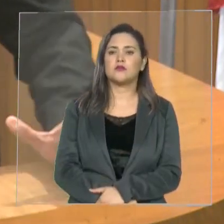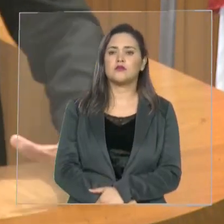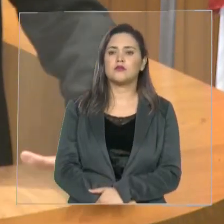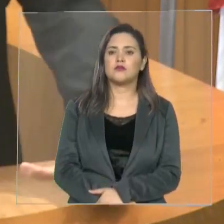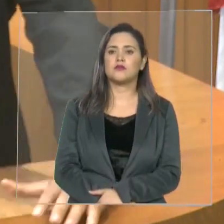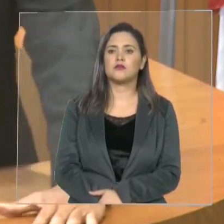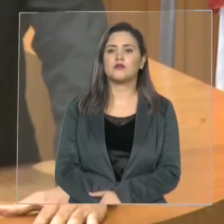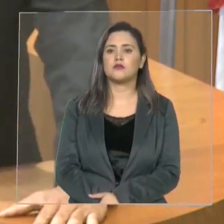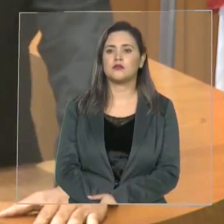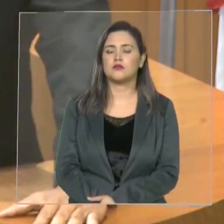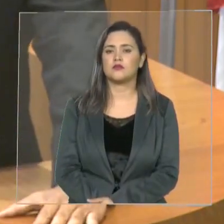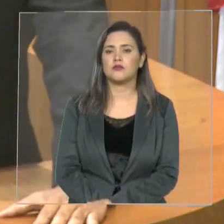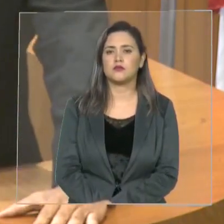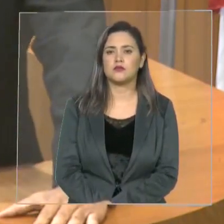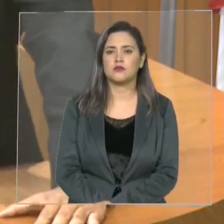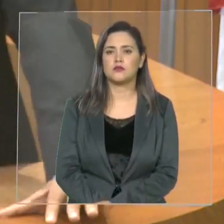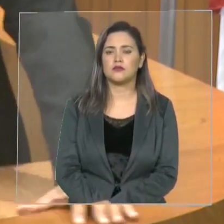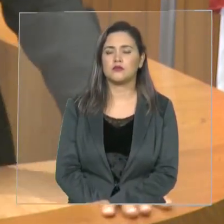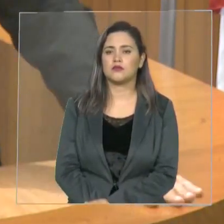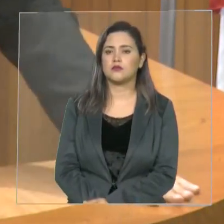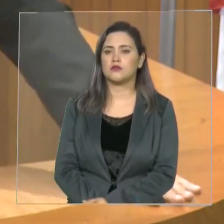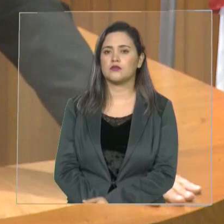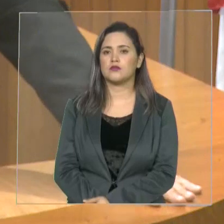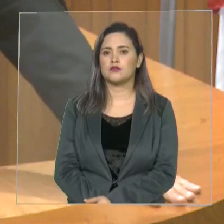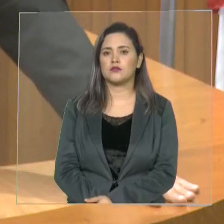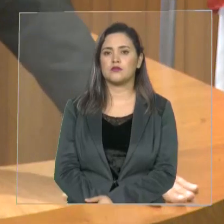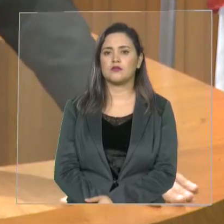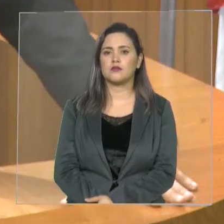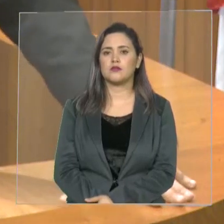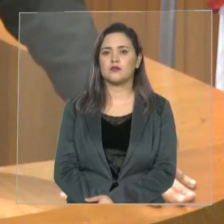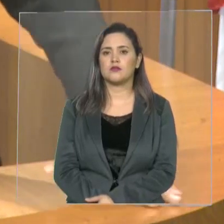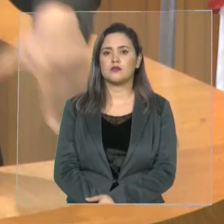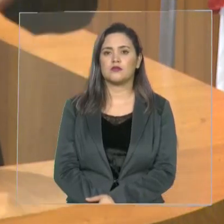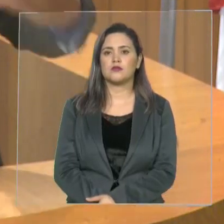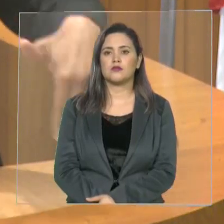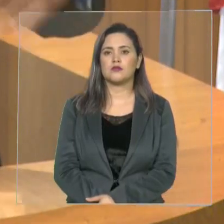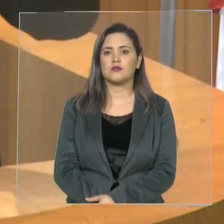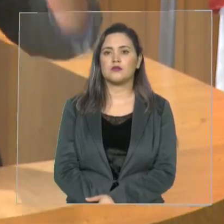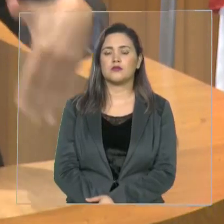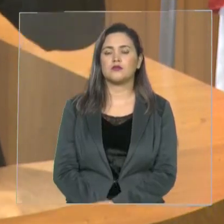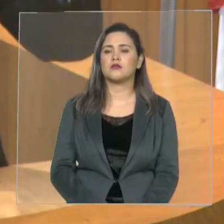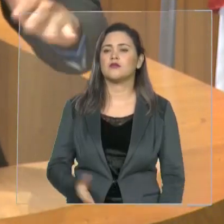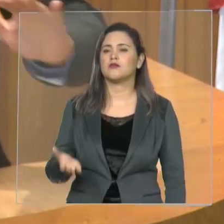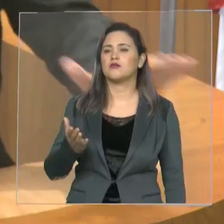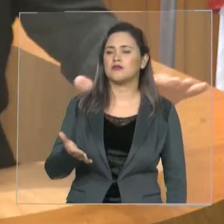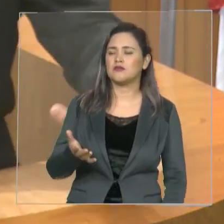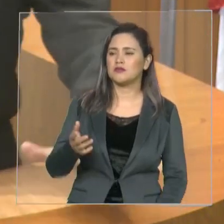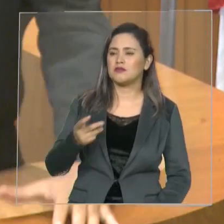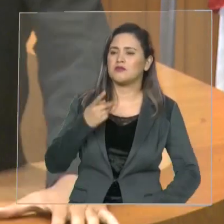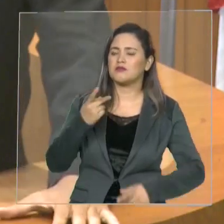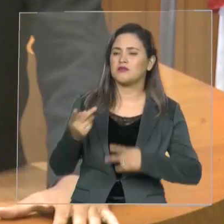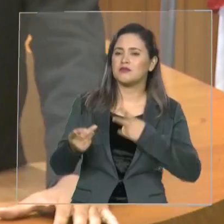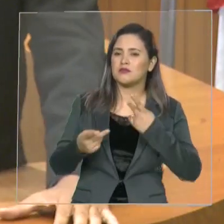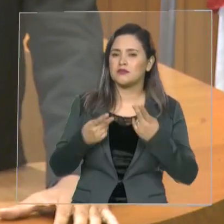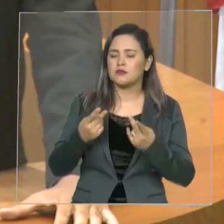defender o indefensável, ele gagueja, gagueja, gagueja e não fala